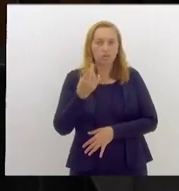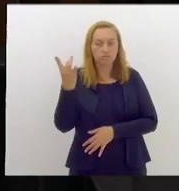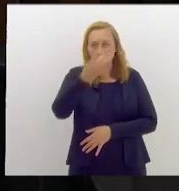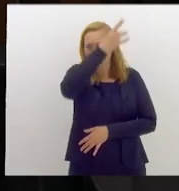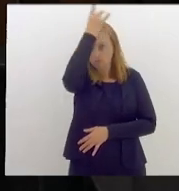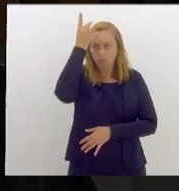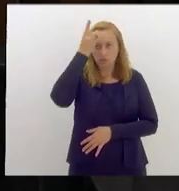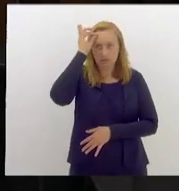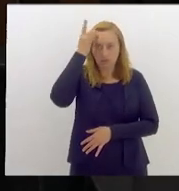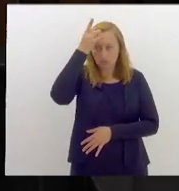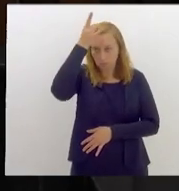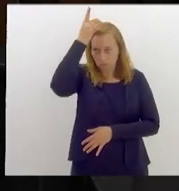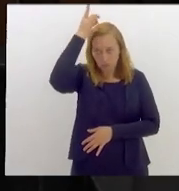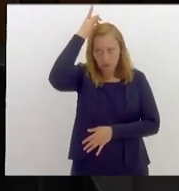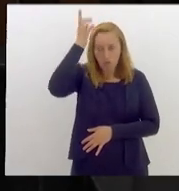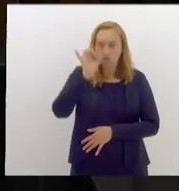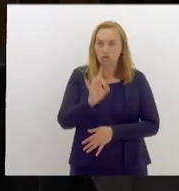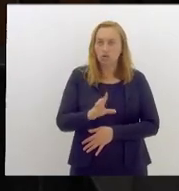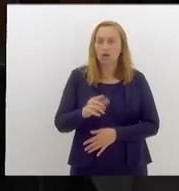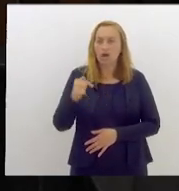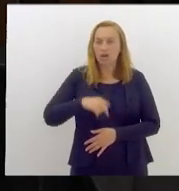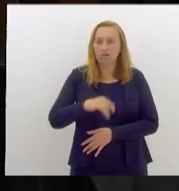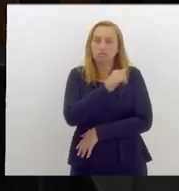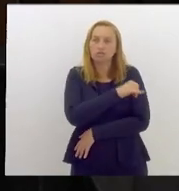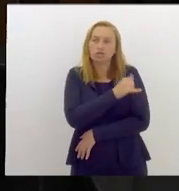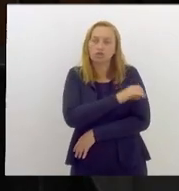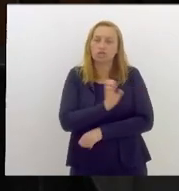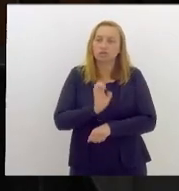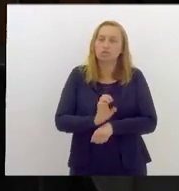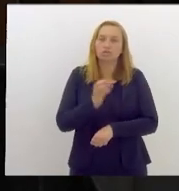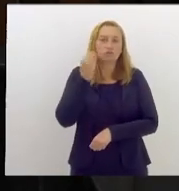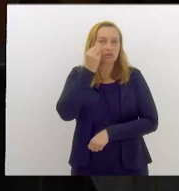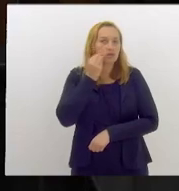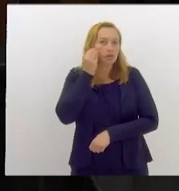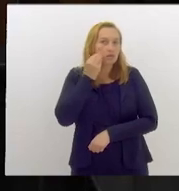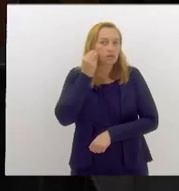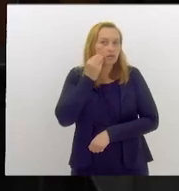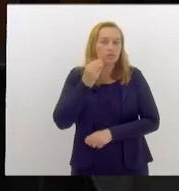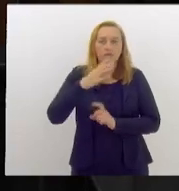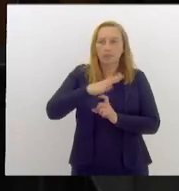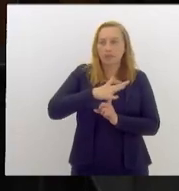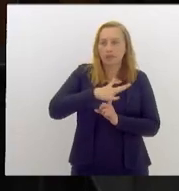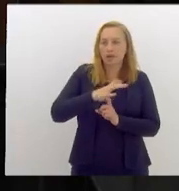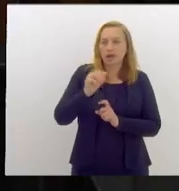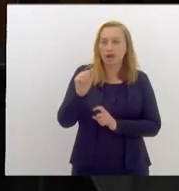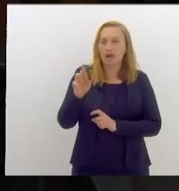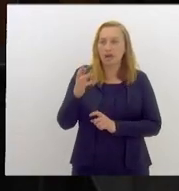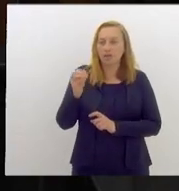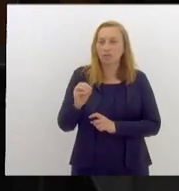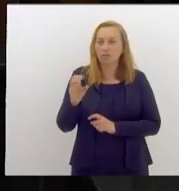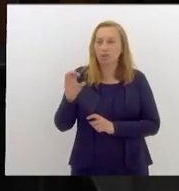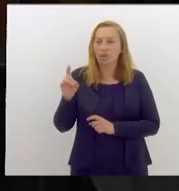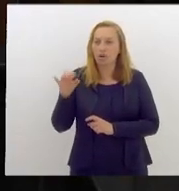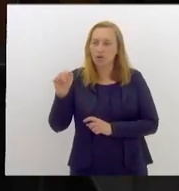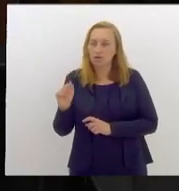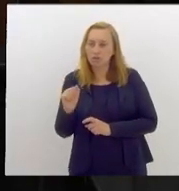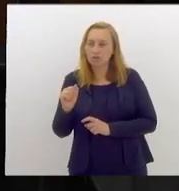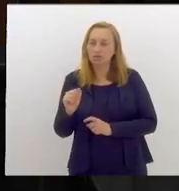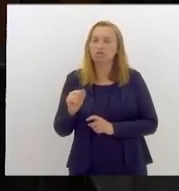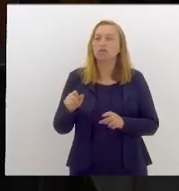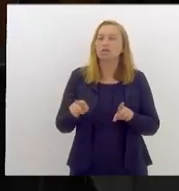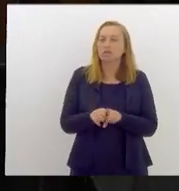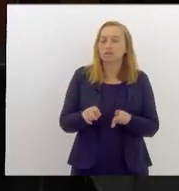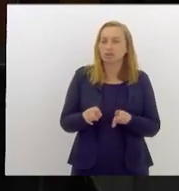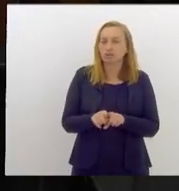Santo a gente tem aqui no estado do Rio de Janeiro a experiência das feiras agroecológicas do circuito carioca